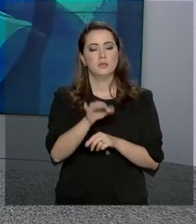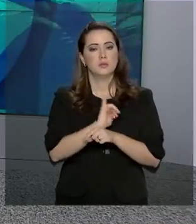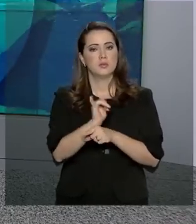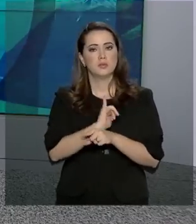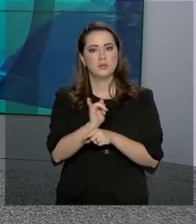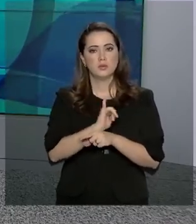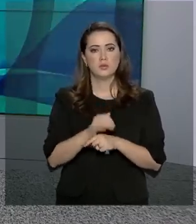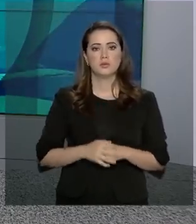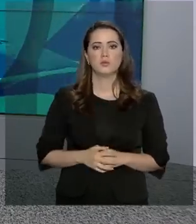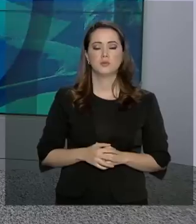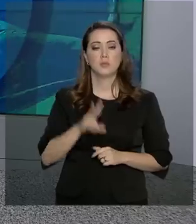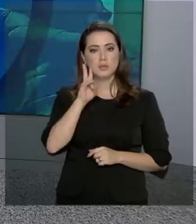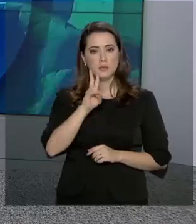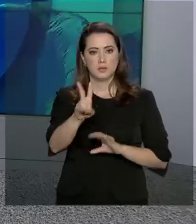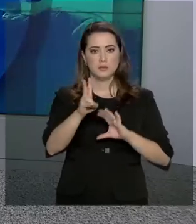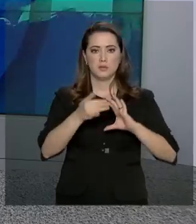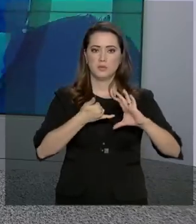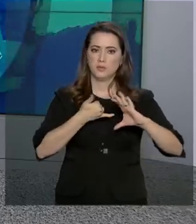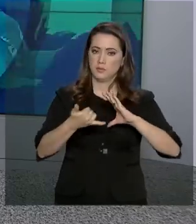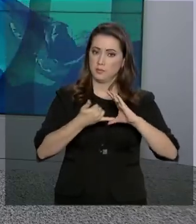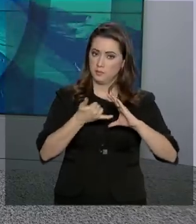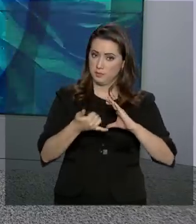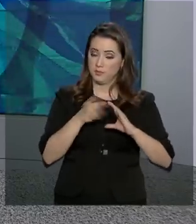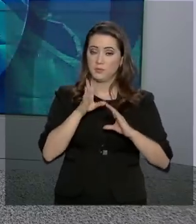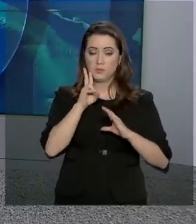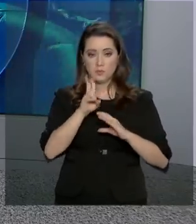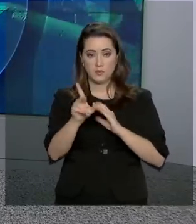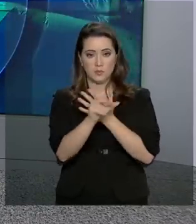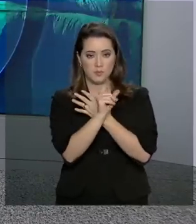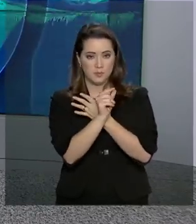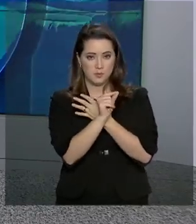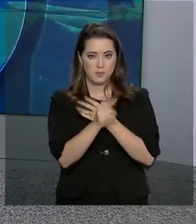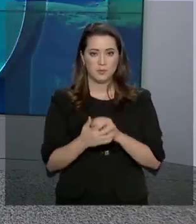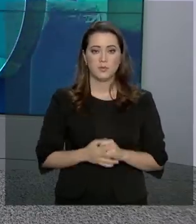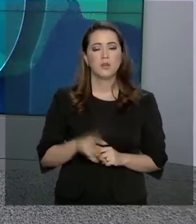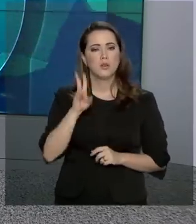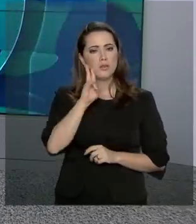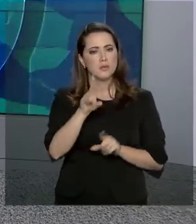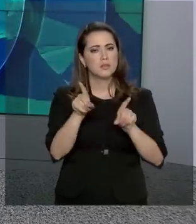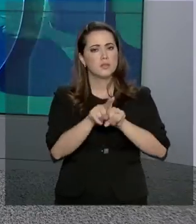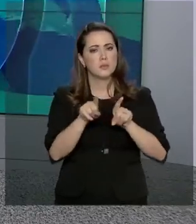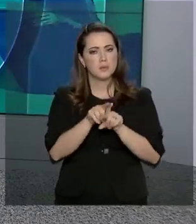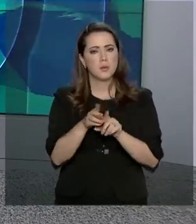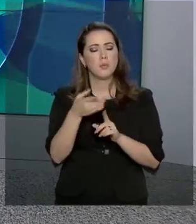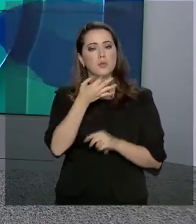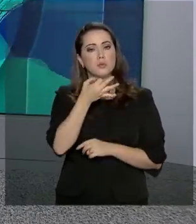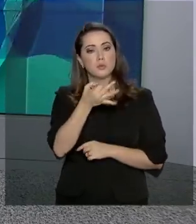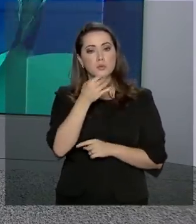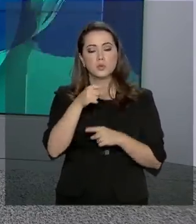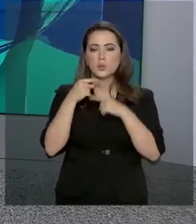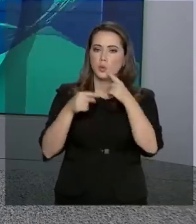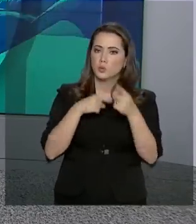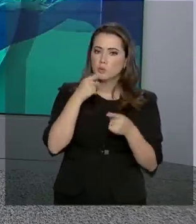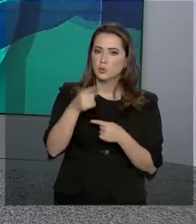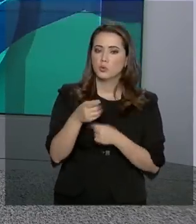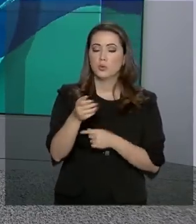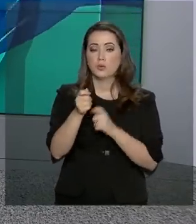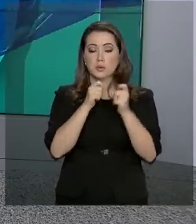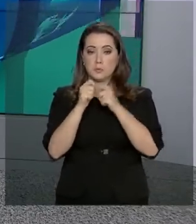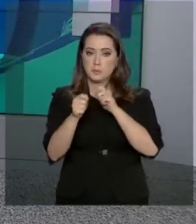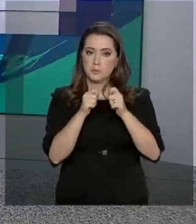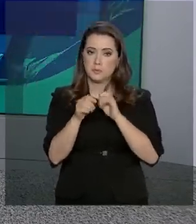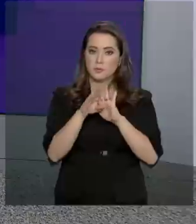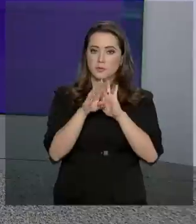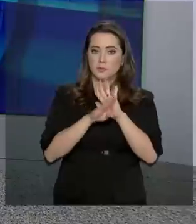e pelo canal no YouTube. Acesse também o nosso perfil no Twitter. E você pode ainda mandar sugestões de reportagens e